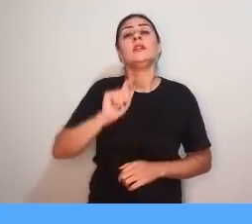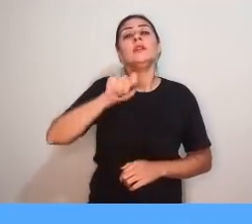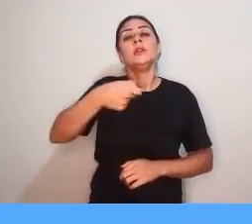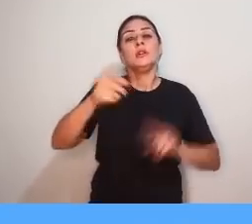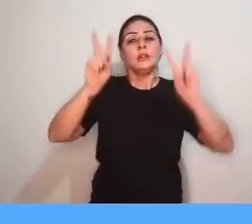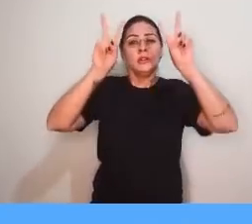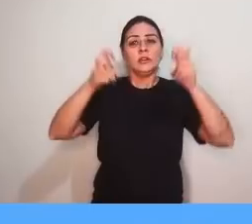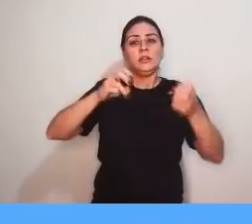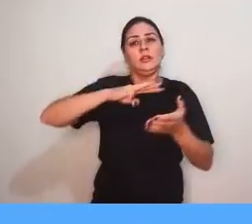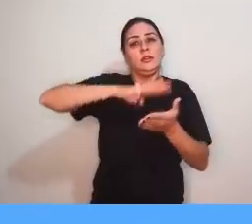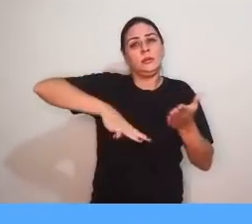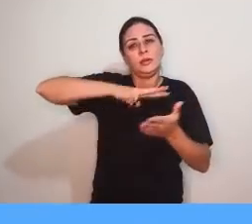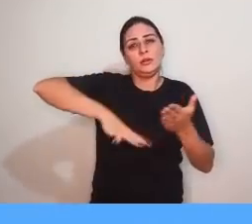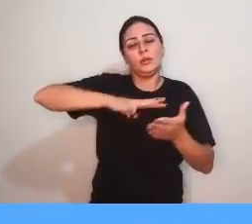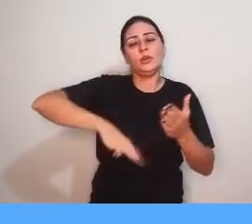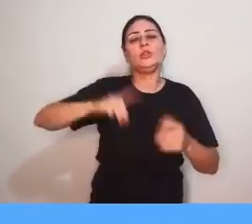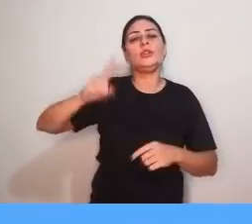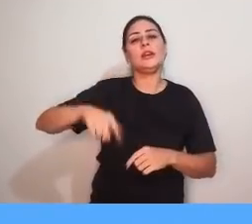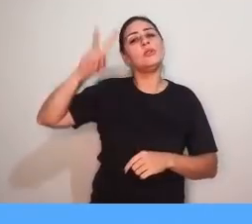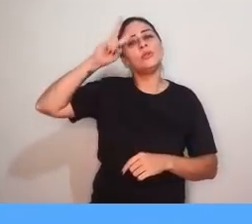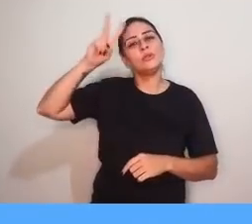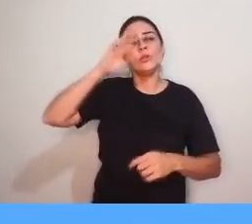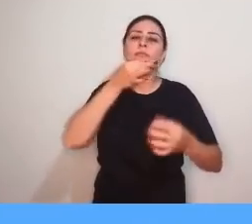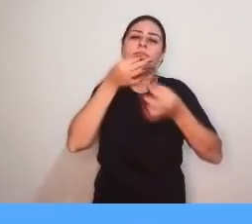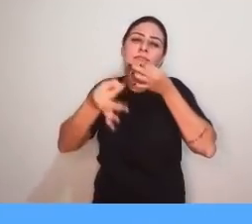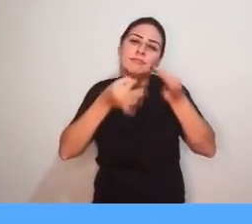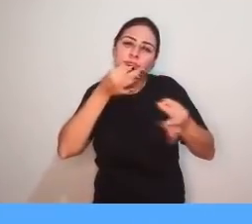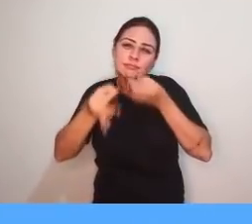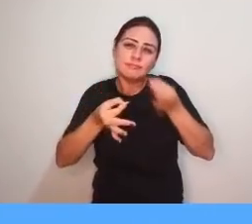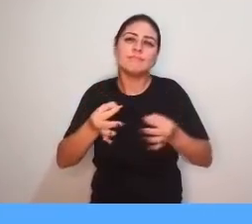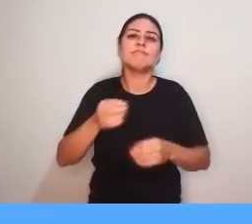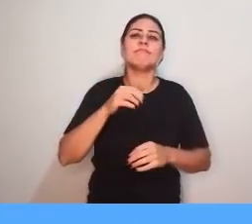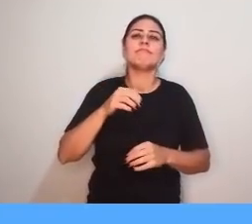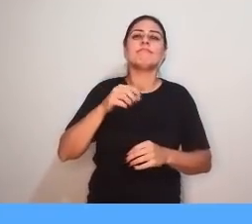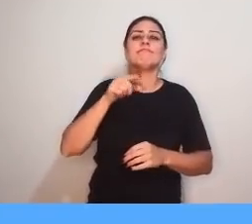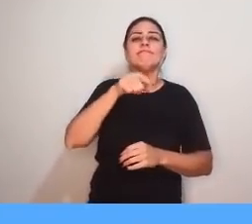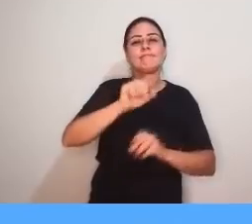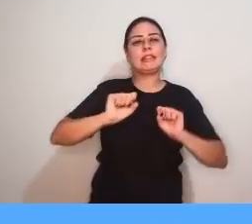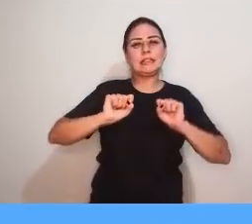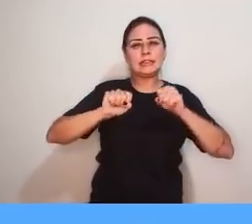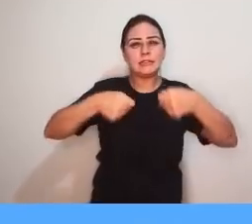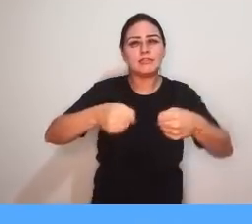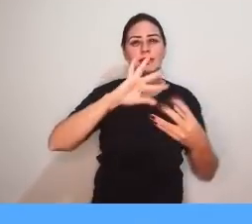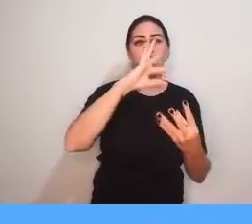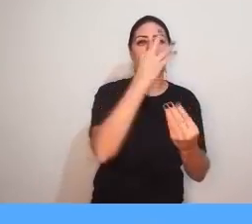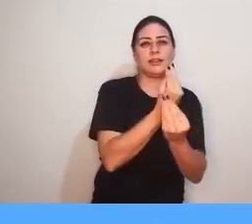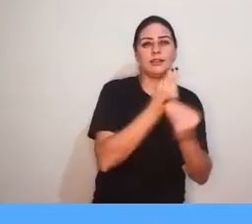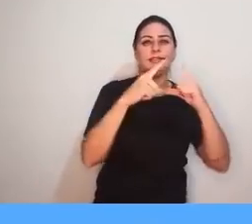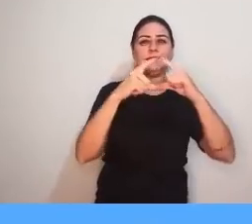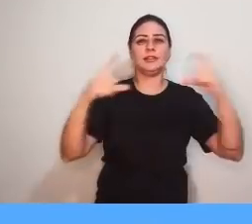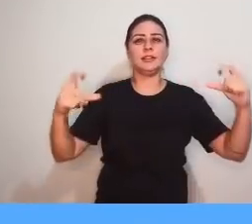questão histórico-crítica, e ela defender aqui, né, a questão da arte, ciência, filosofia, né, nas formas